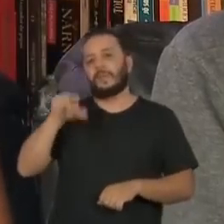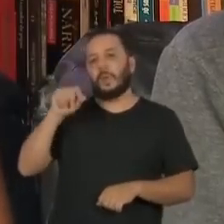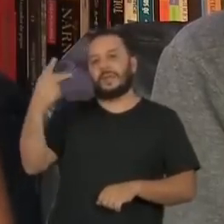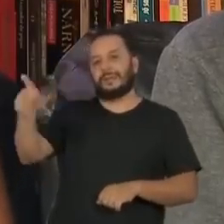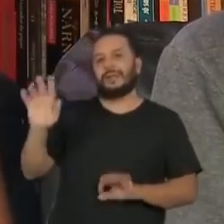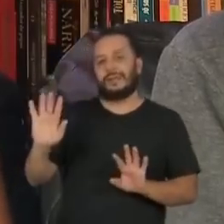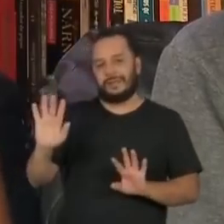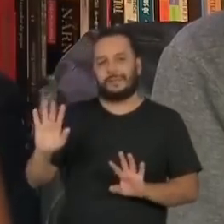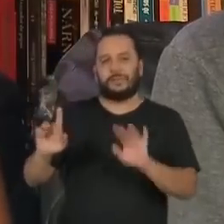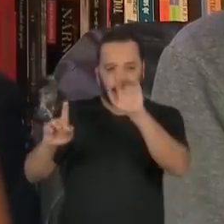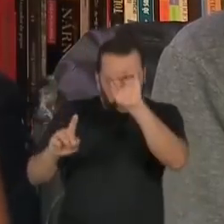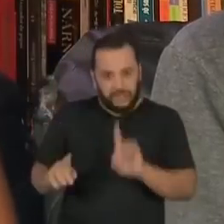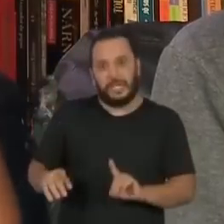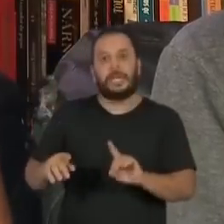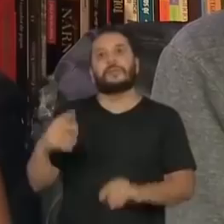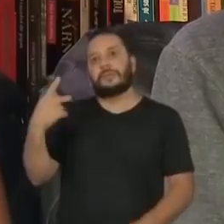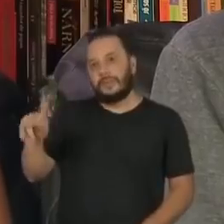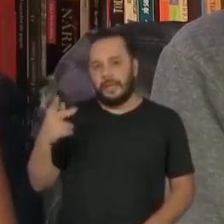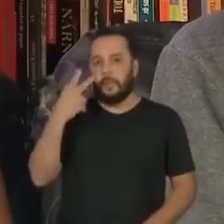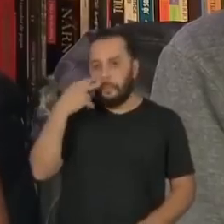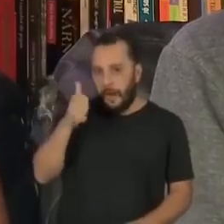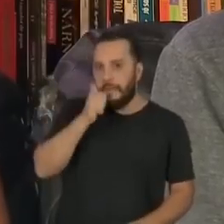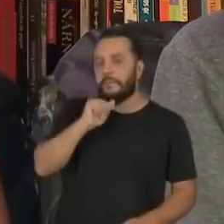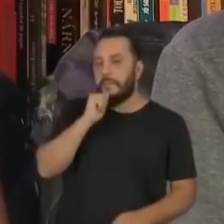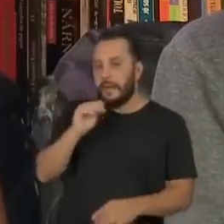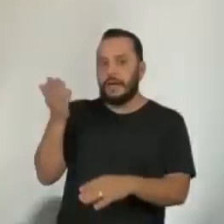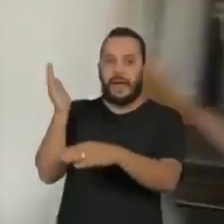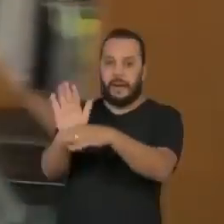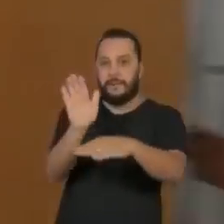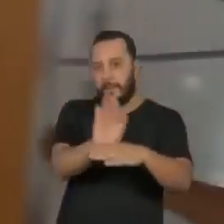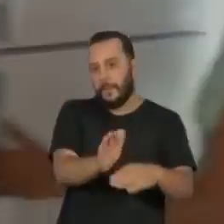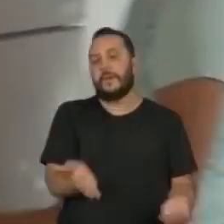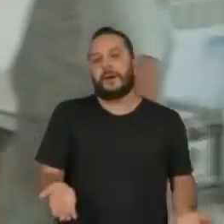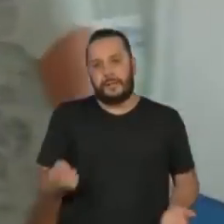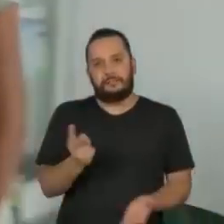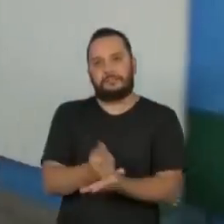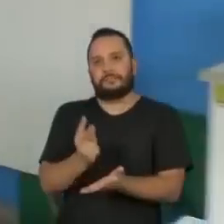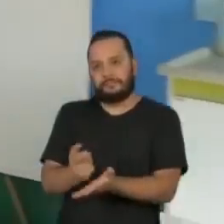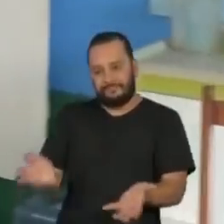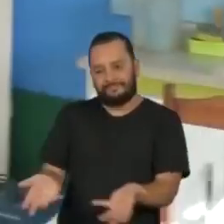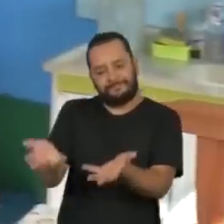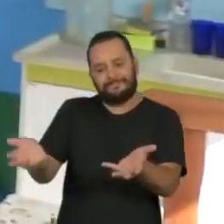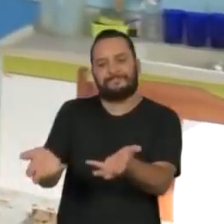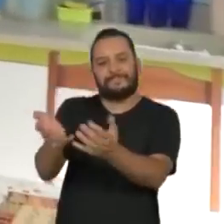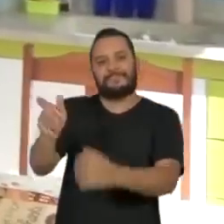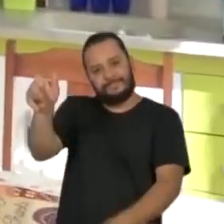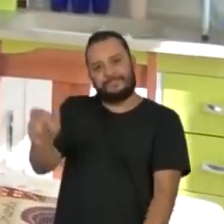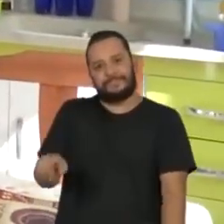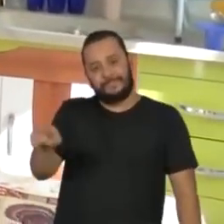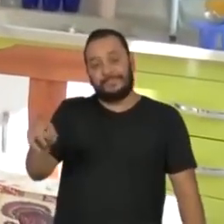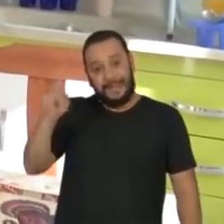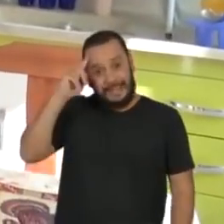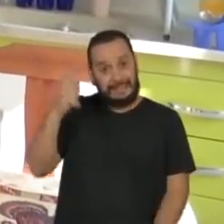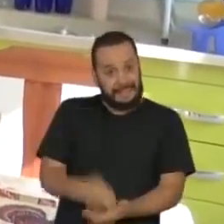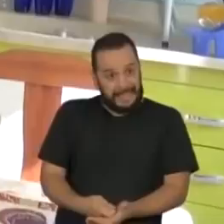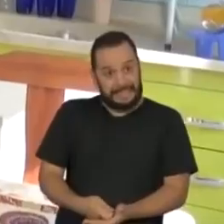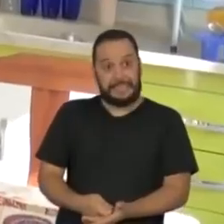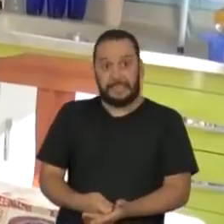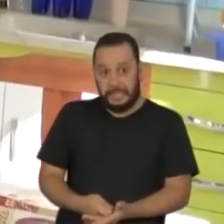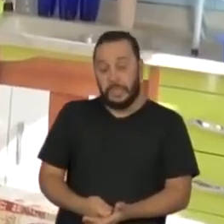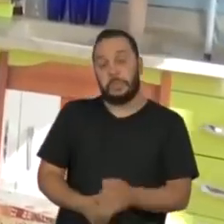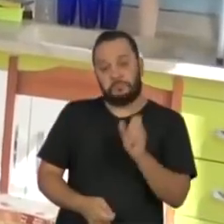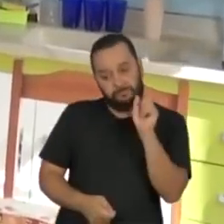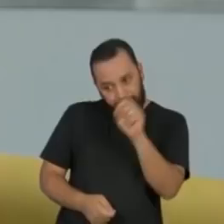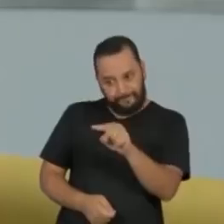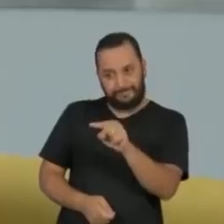de escolha e o pai ou a mãe, ou os pais, no caso, têm que realmente apoiar. Mas a decisão final tem que ser